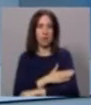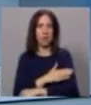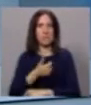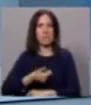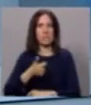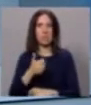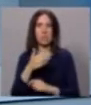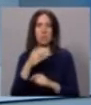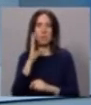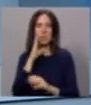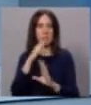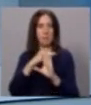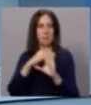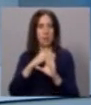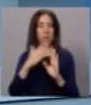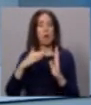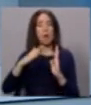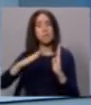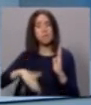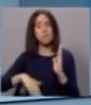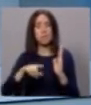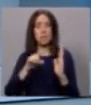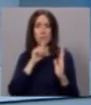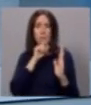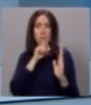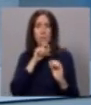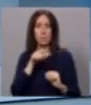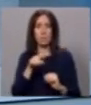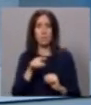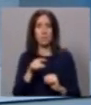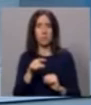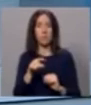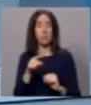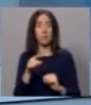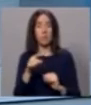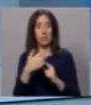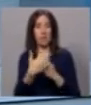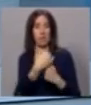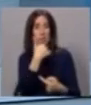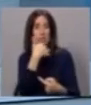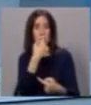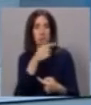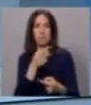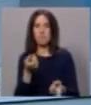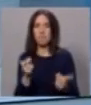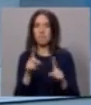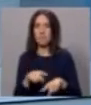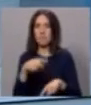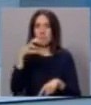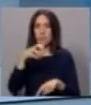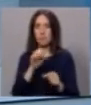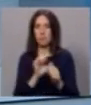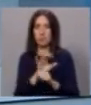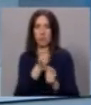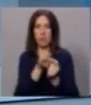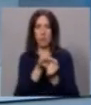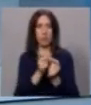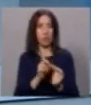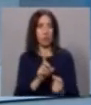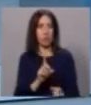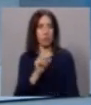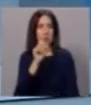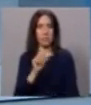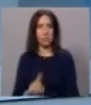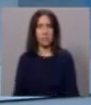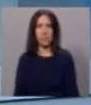até ao meio da tarde, para o final do dia poderá, já com a aproximação do sistema frontal, haver outra vez precipitação no litoral norte. O